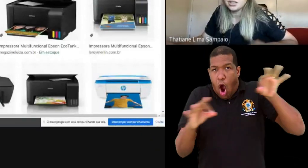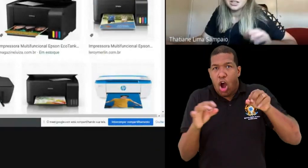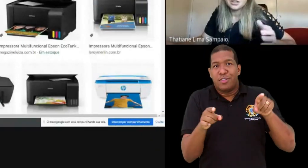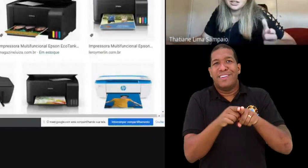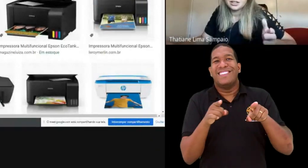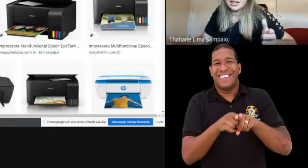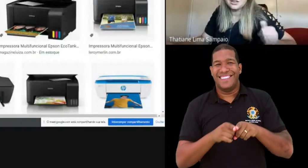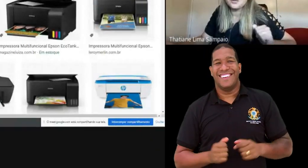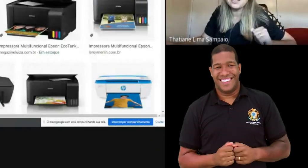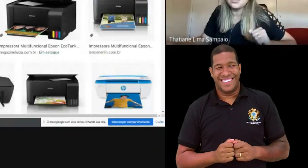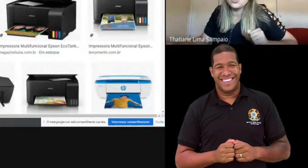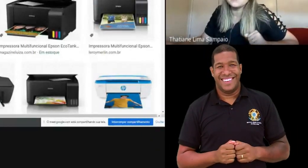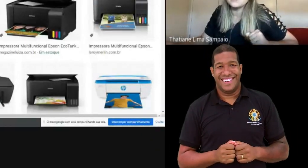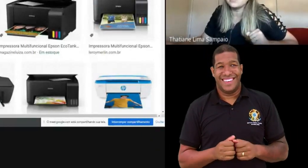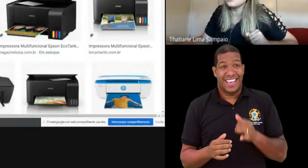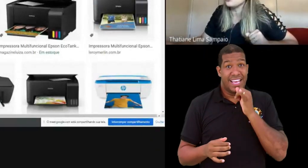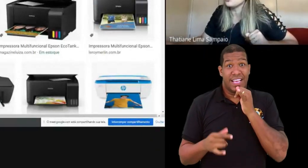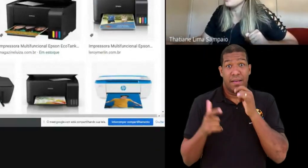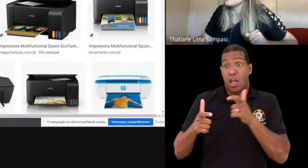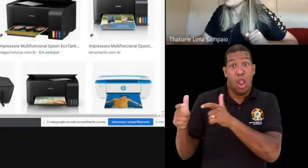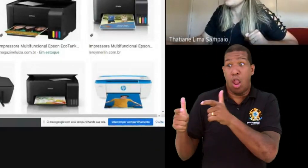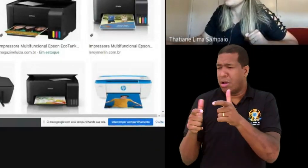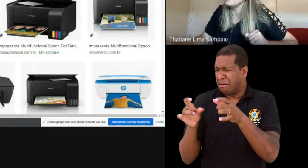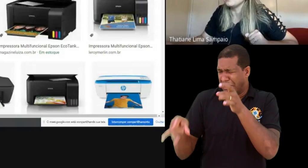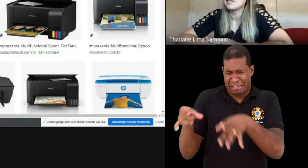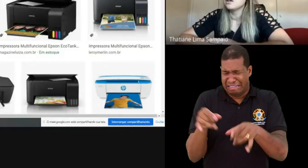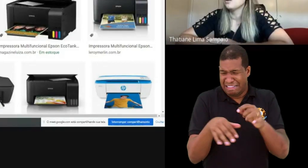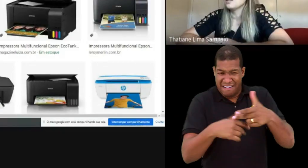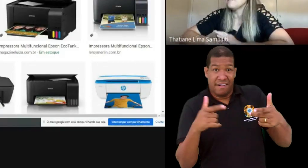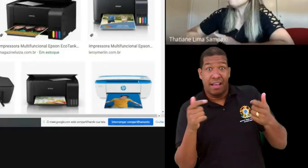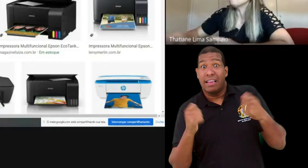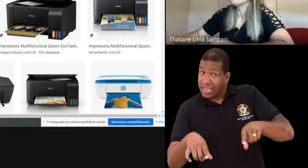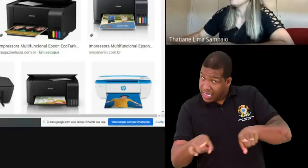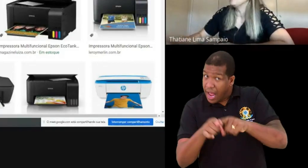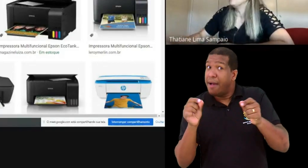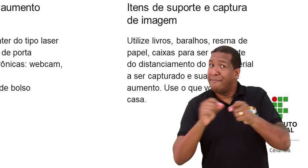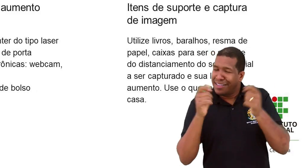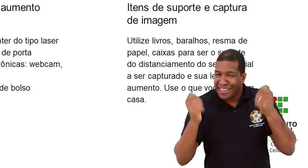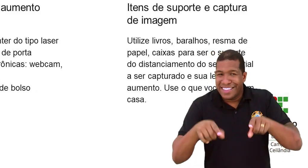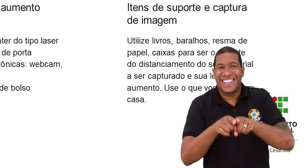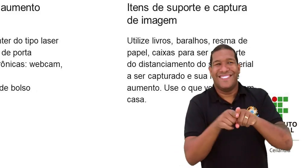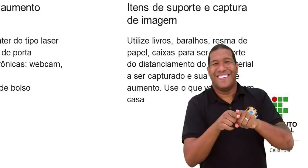excelente. Estou falando aqui de reciclagem de coisas que existem, ok?